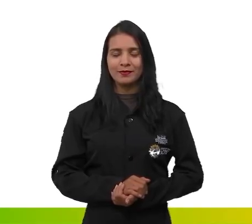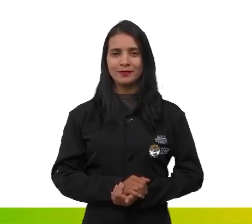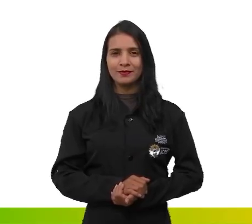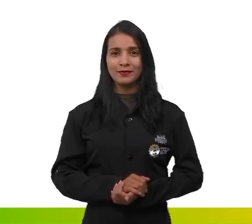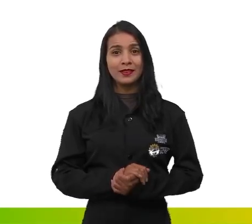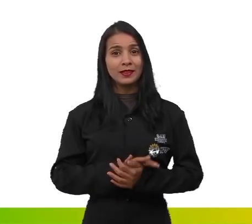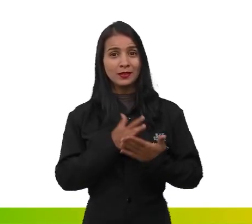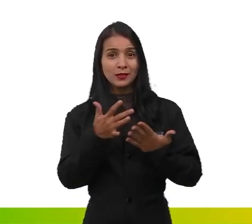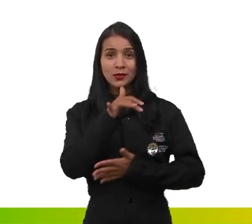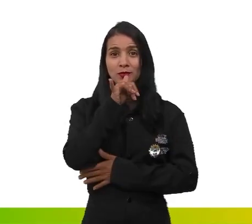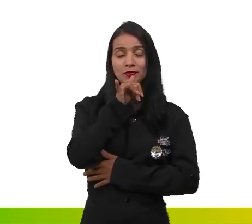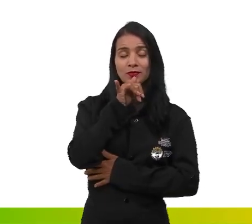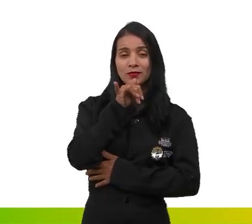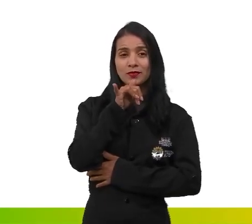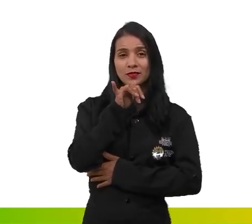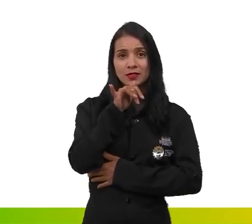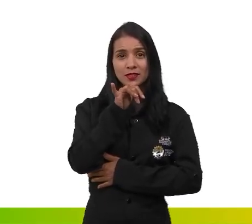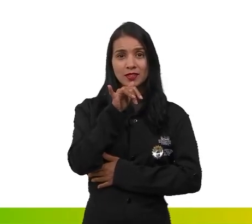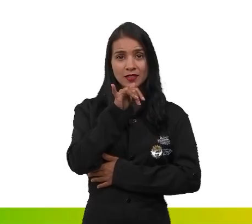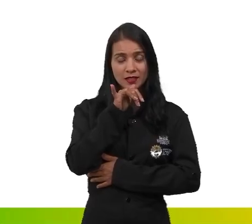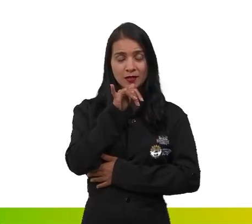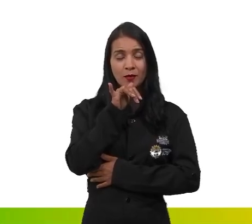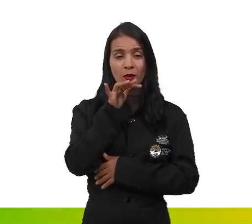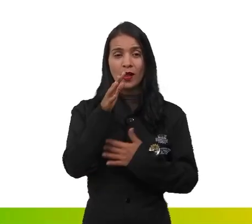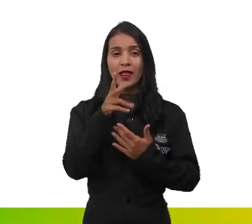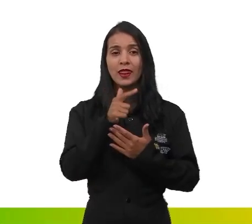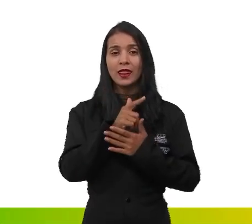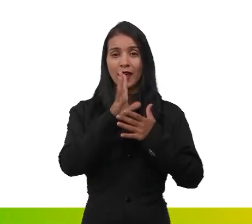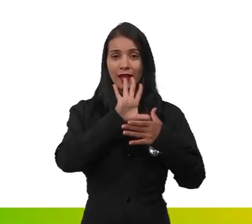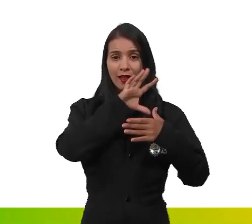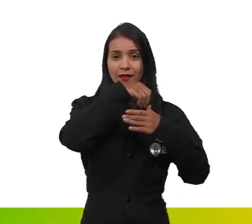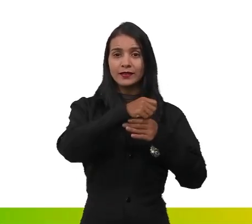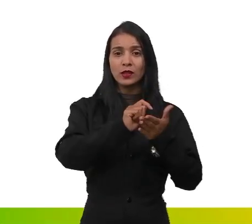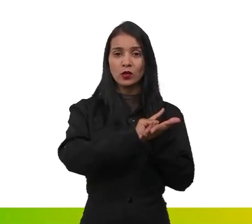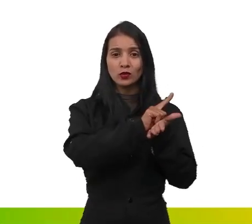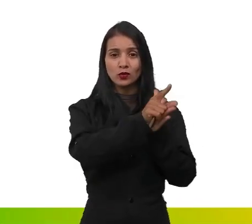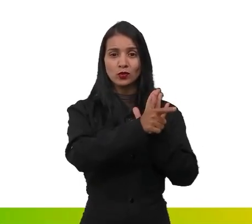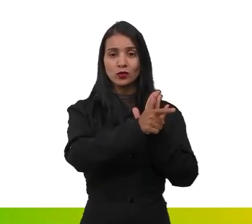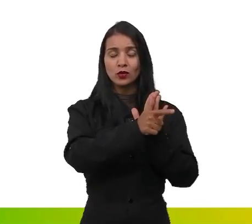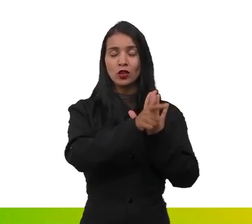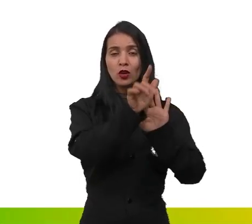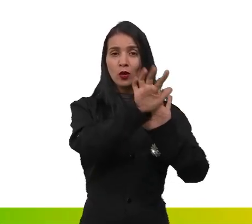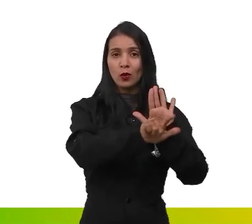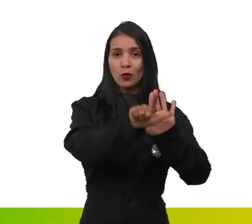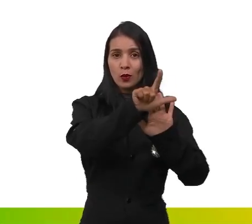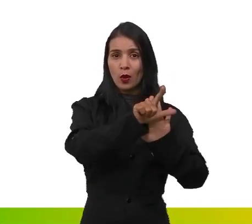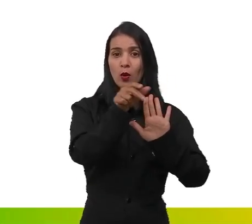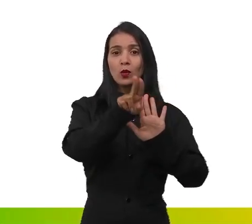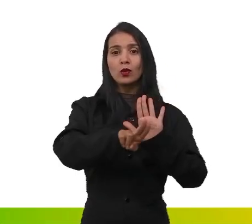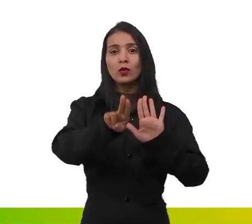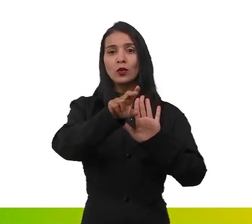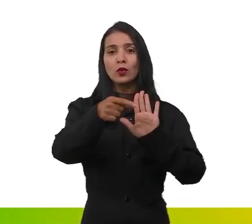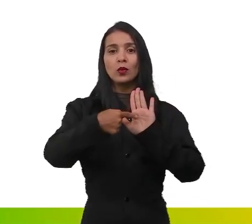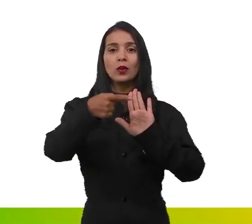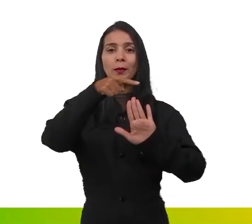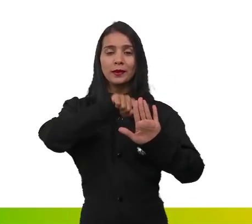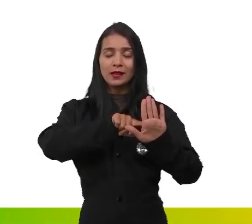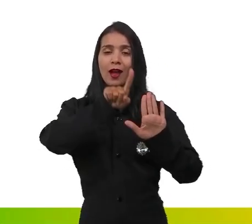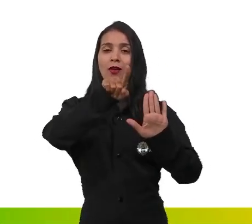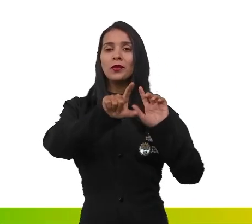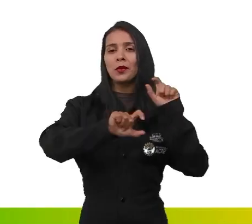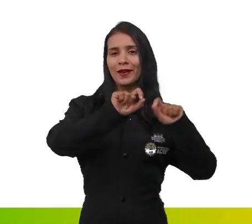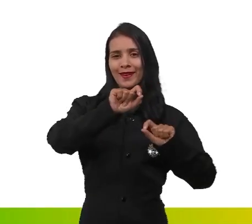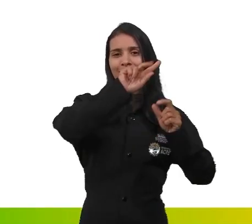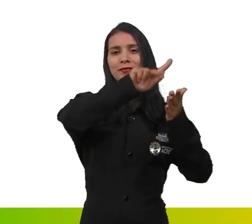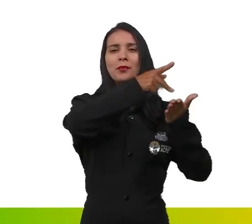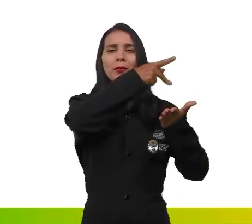Então, um dos exemplos aí que circulam, um dos gêneros que se utiliza a linguagem figurada, são as poesias,